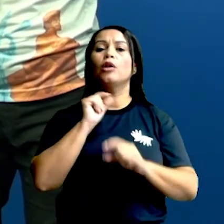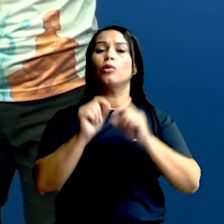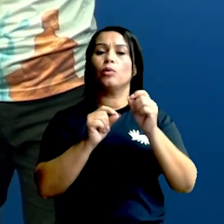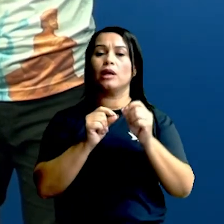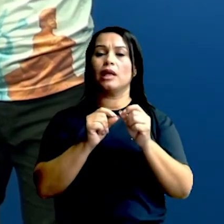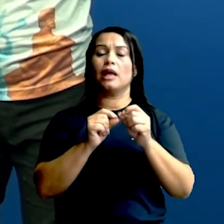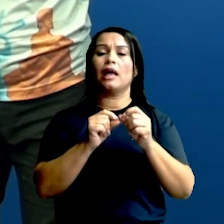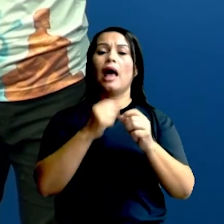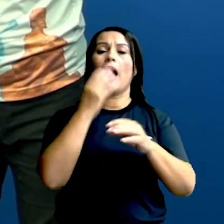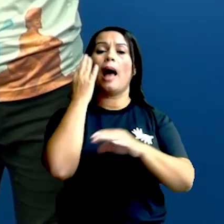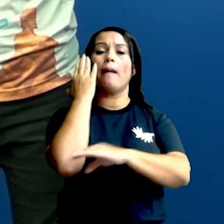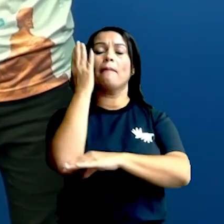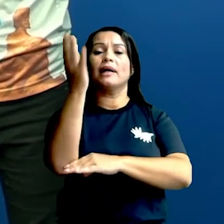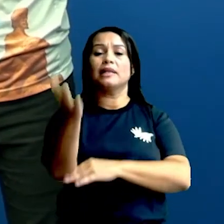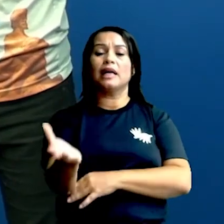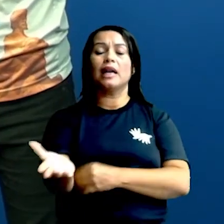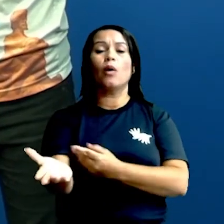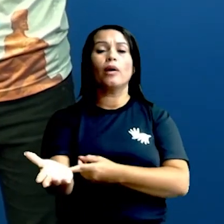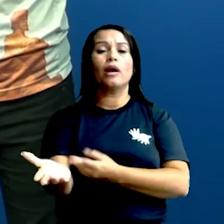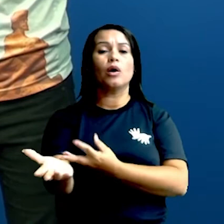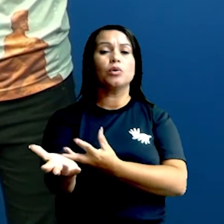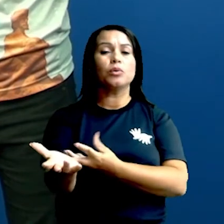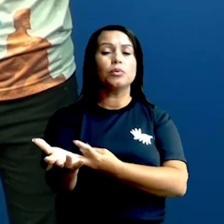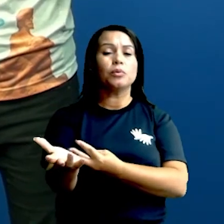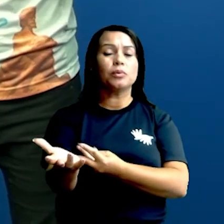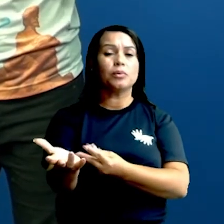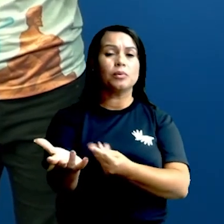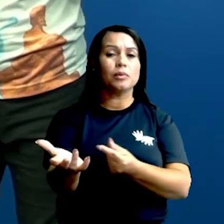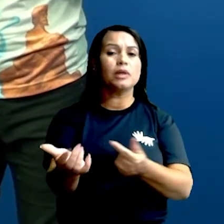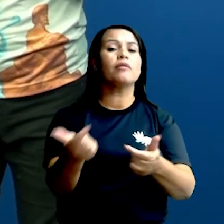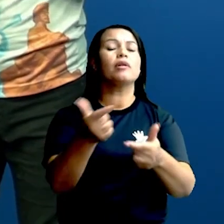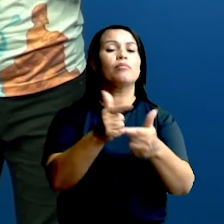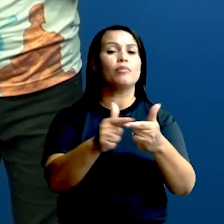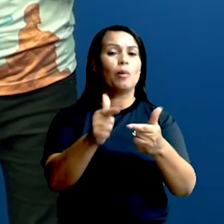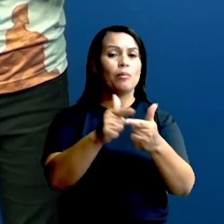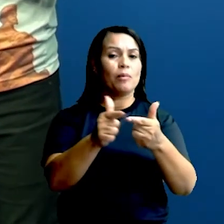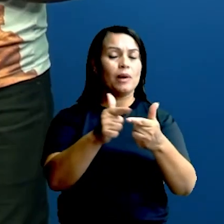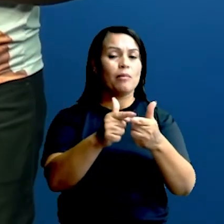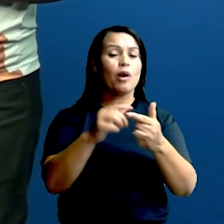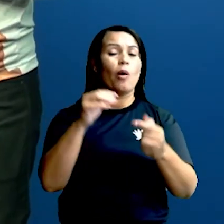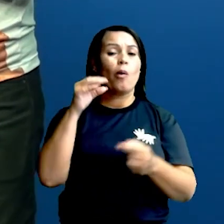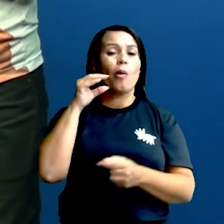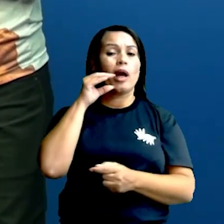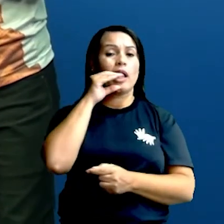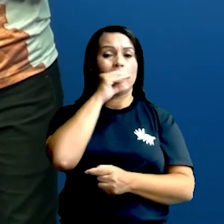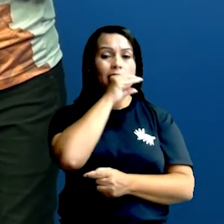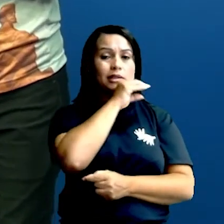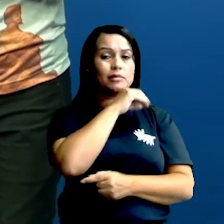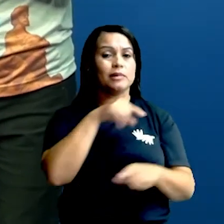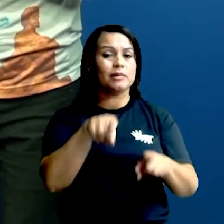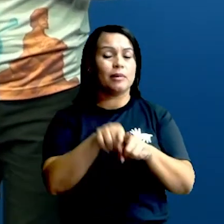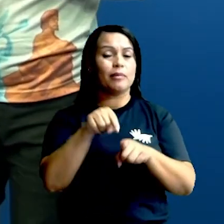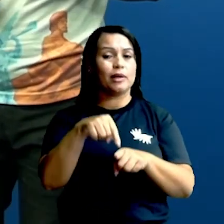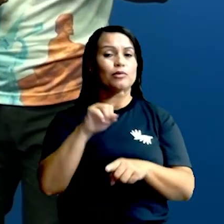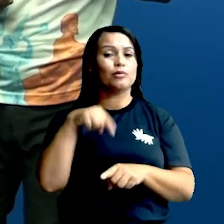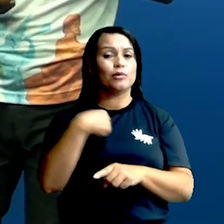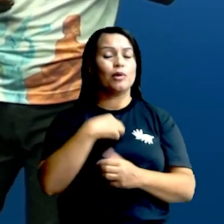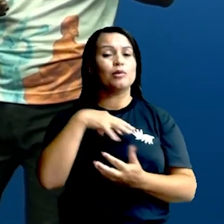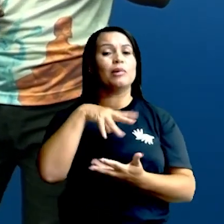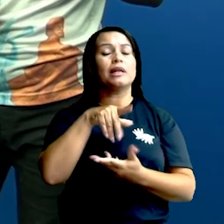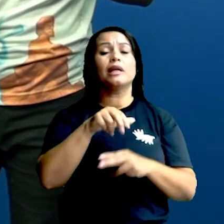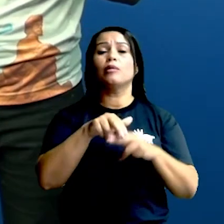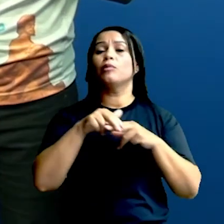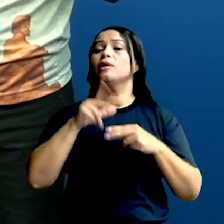decomposição da madeira, e vai colaborar com o efeito estufa, com o aquecimento do nosso planeta também. Portanto, gente,